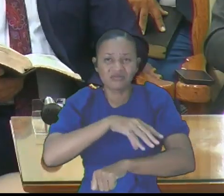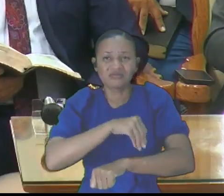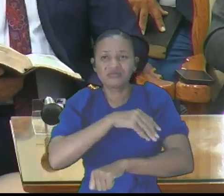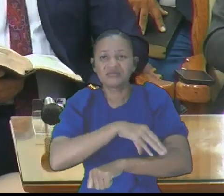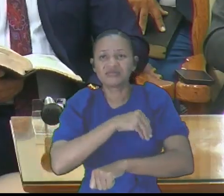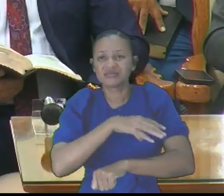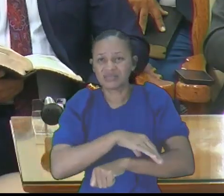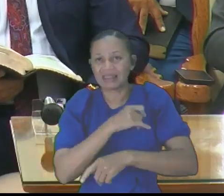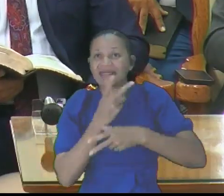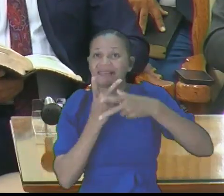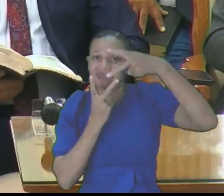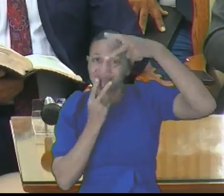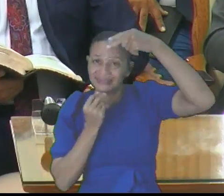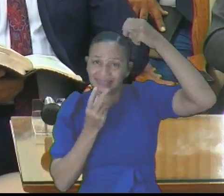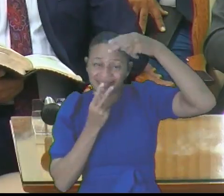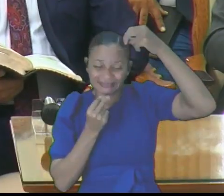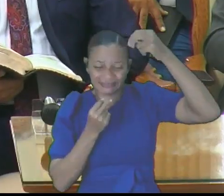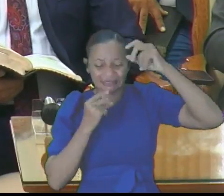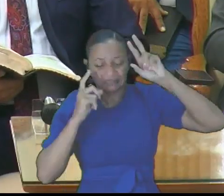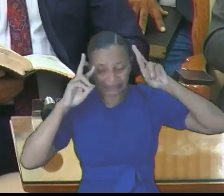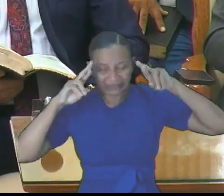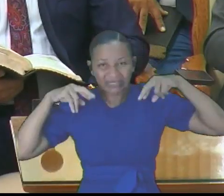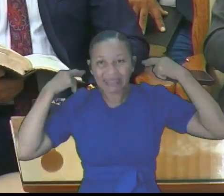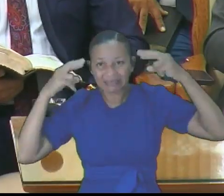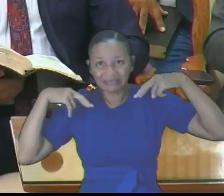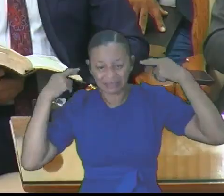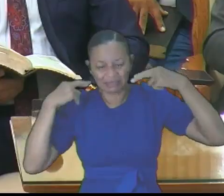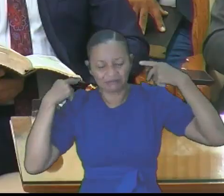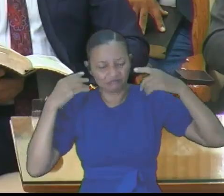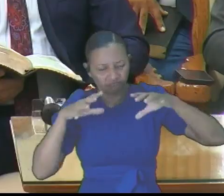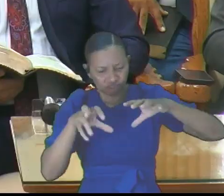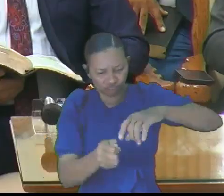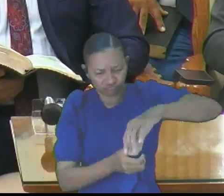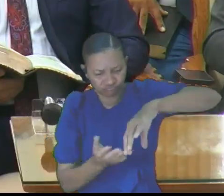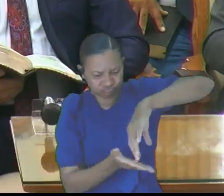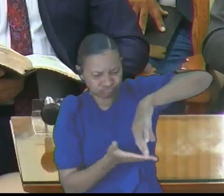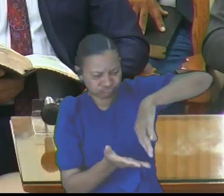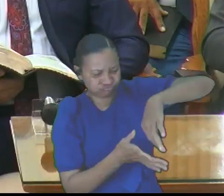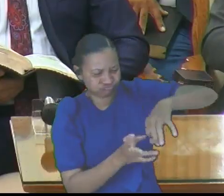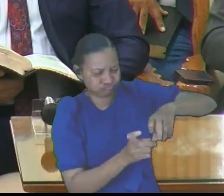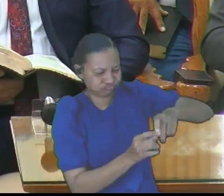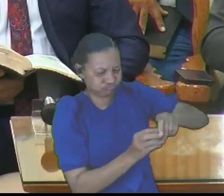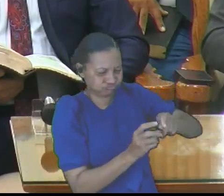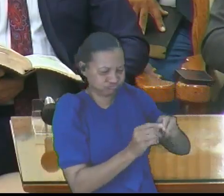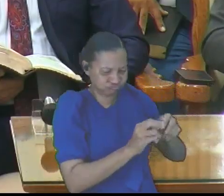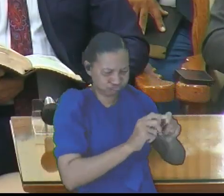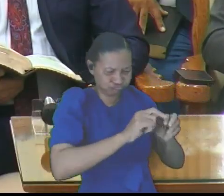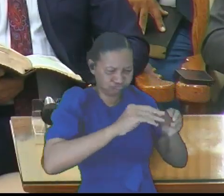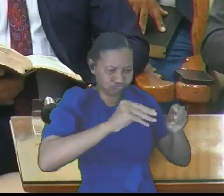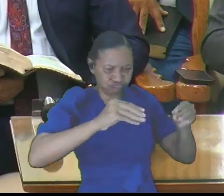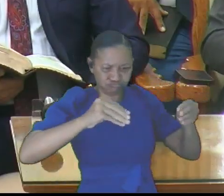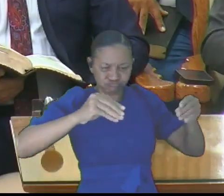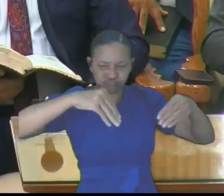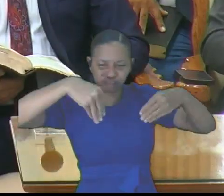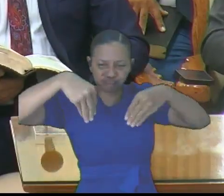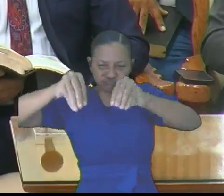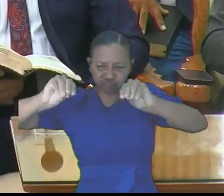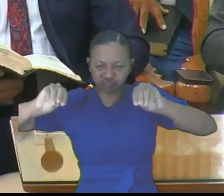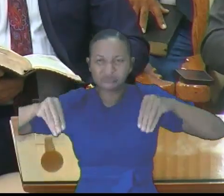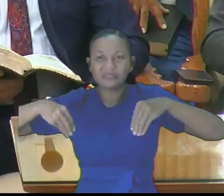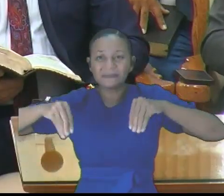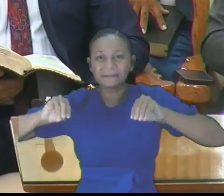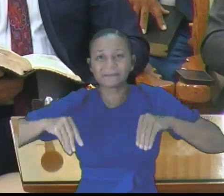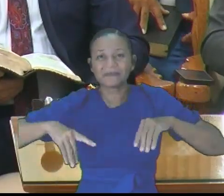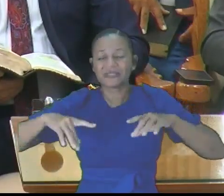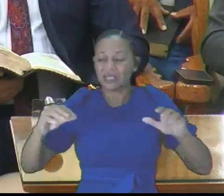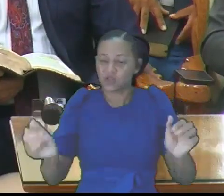Era a coisa mais linda, era o tabernáculo. E a glória de Deus estava dentro do tabernáculo. Olha aí, e